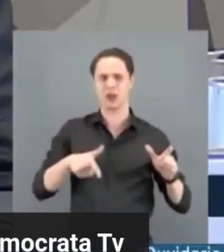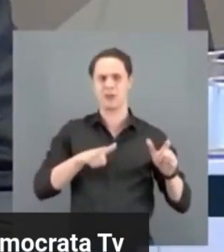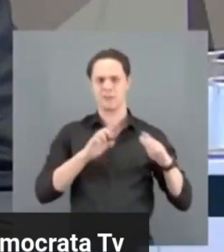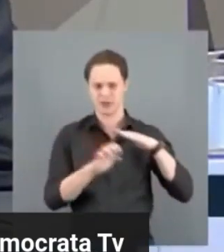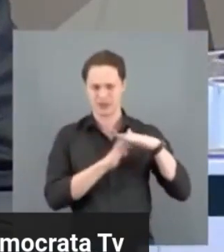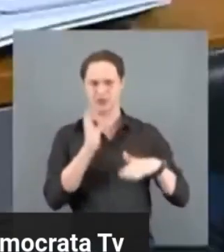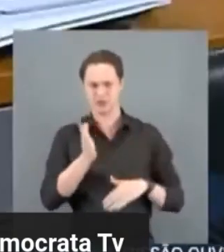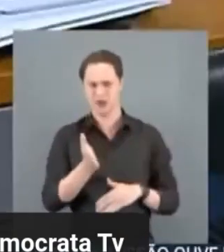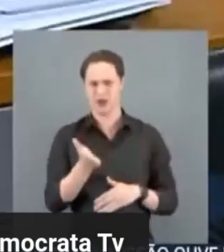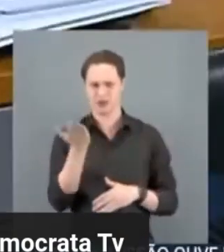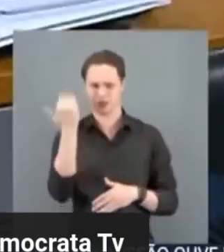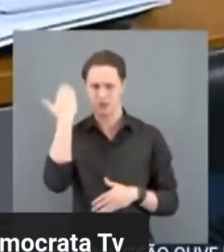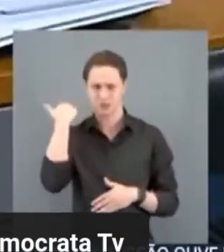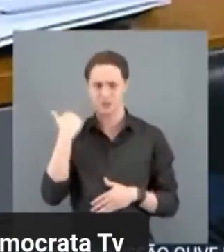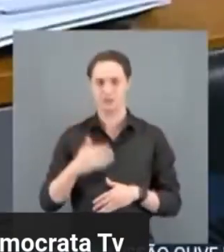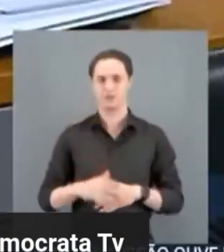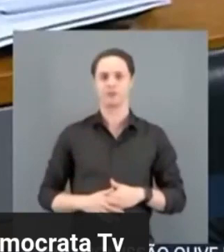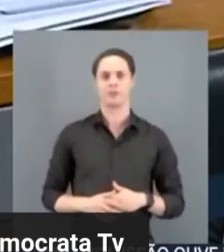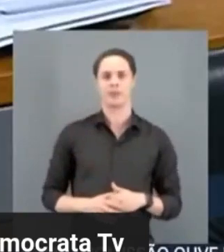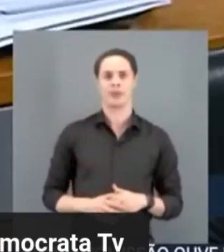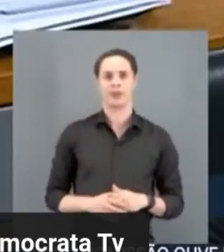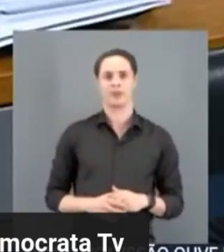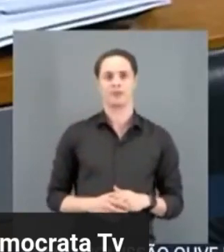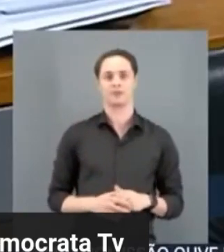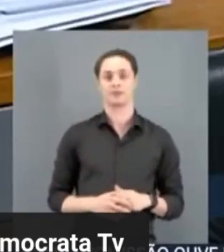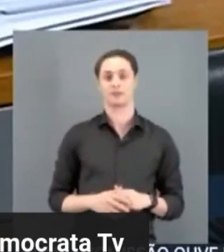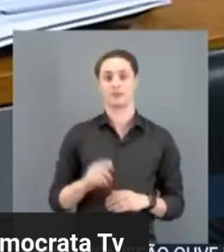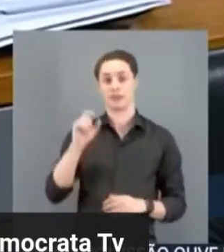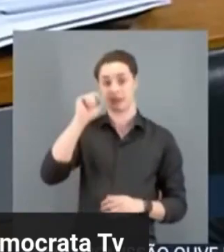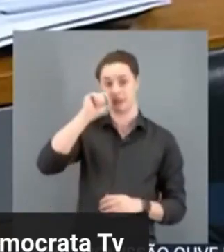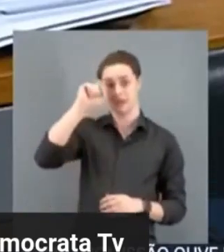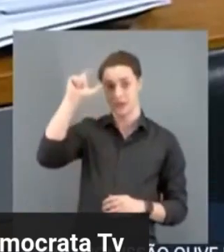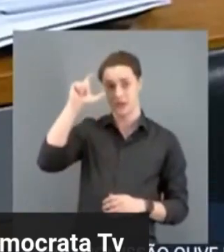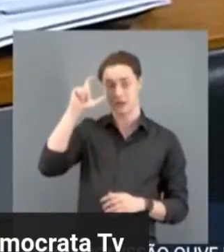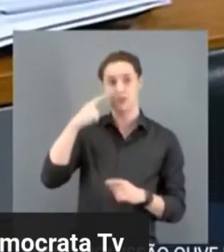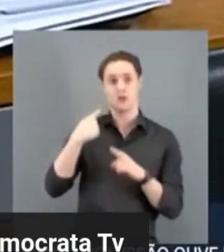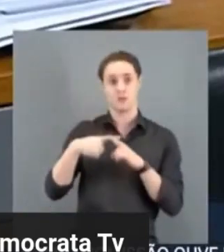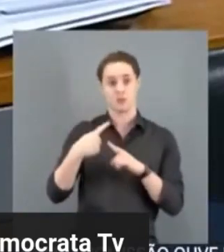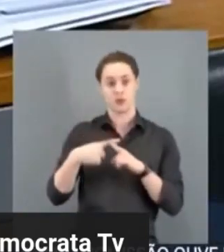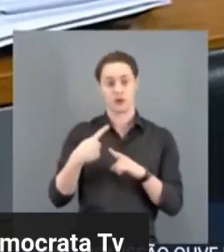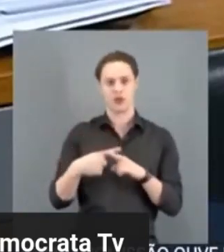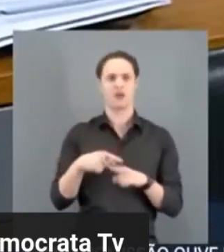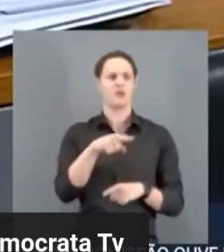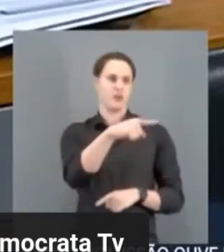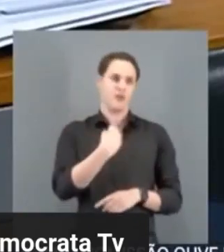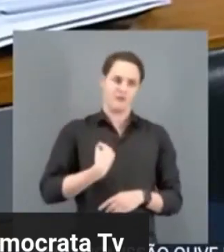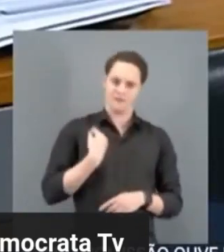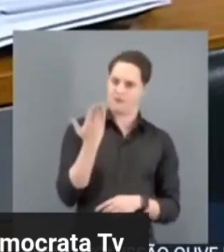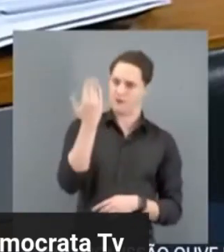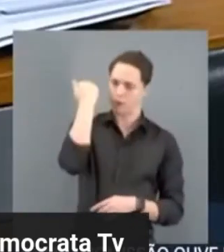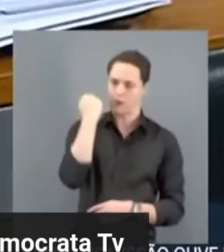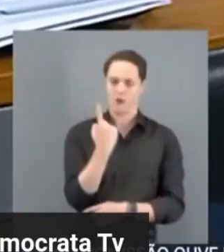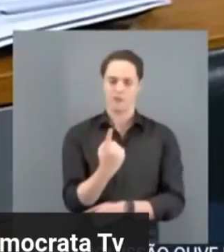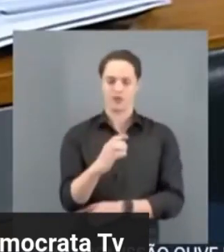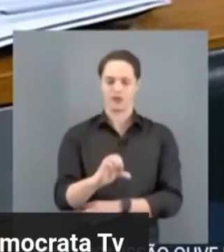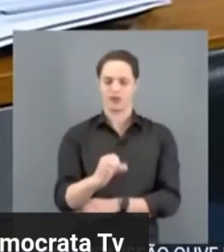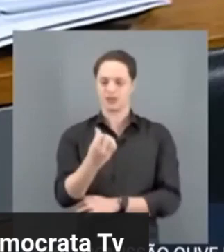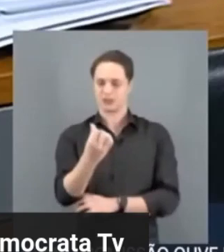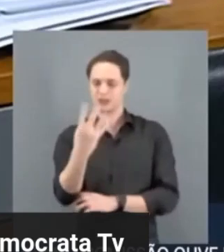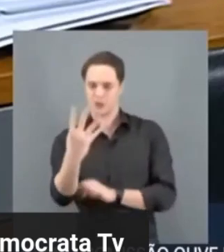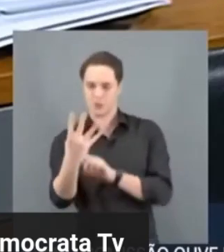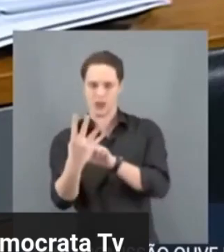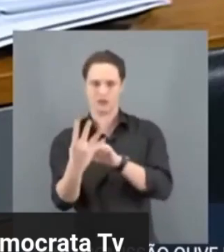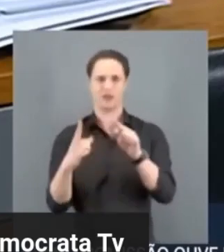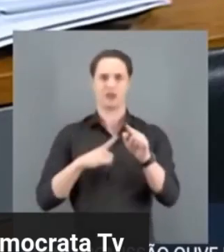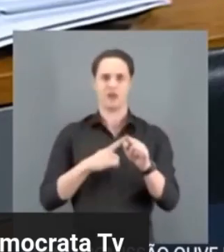Eu digo isso para colocar aqui... É muito bom, inquiridor, hein, gente? O senhor passou por uma ditadura, sua família passou por ditadura, depois